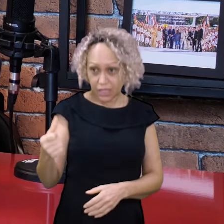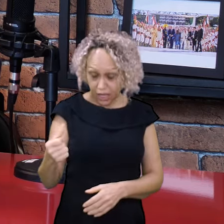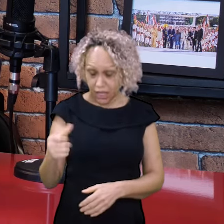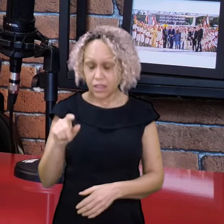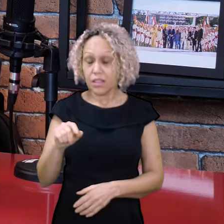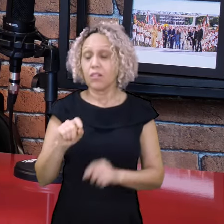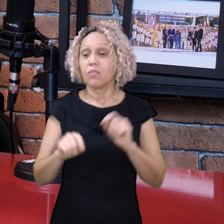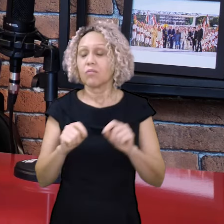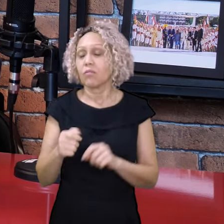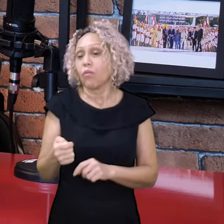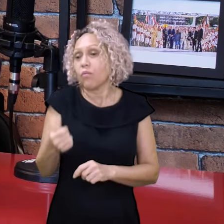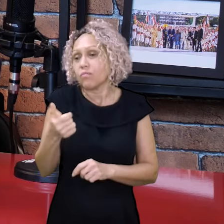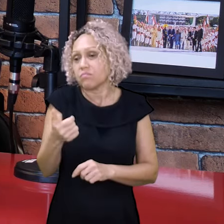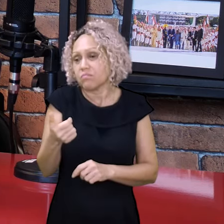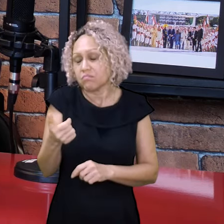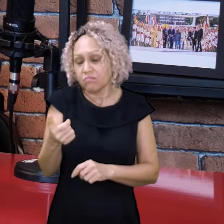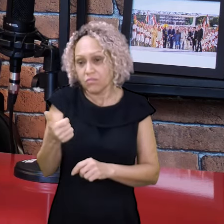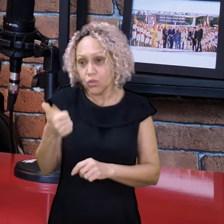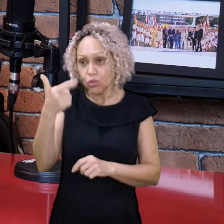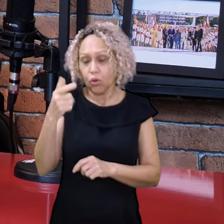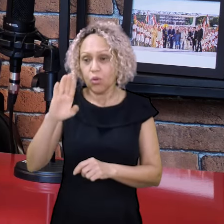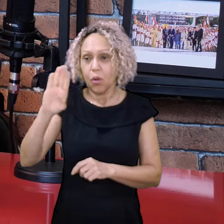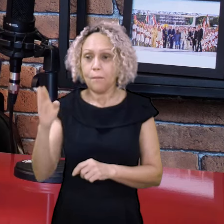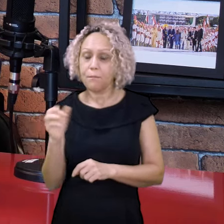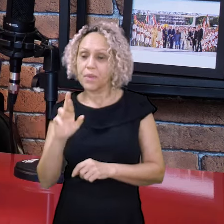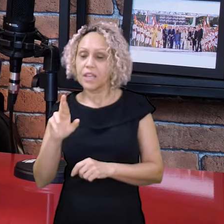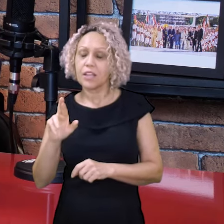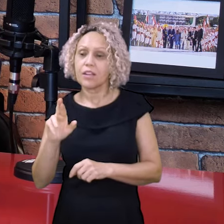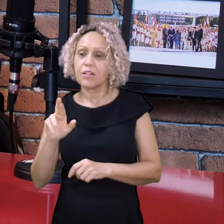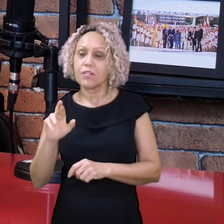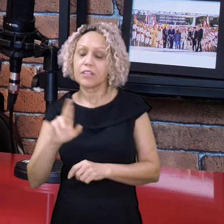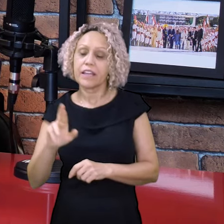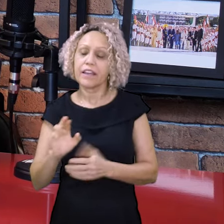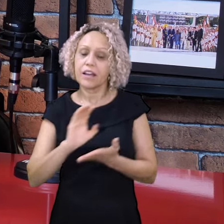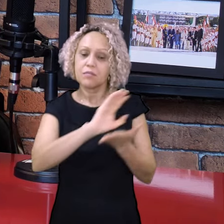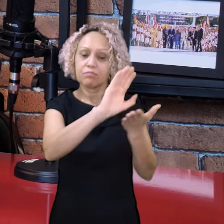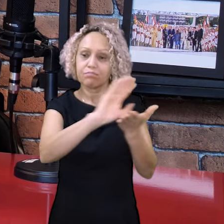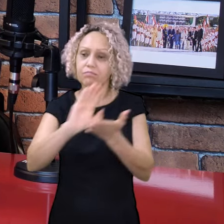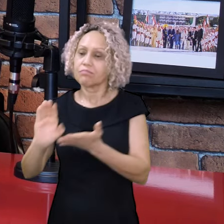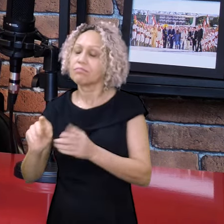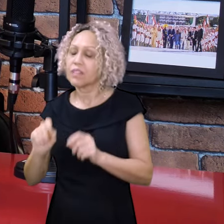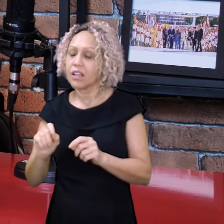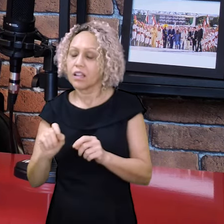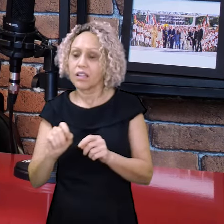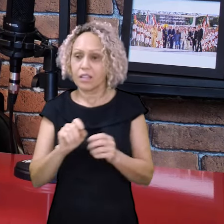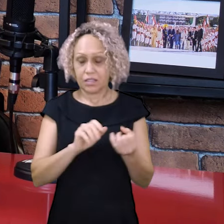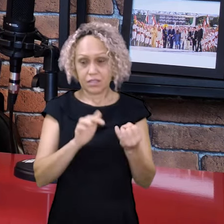de reais destinados para a expansão da rede, que hoje atende 1,5 milhão de alunos. Cada novo instituto federal